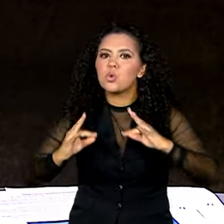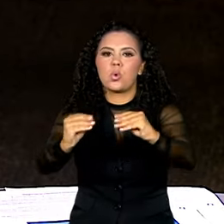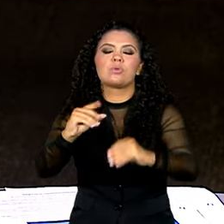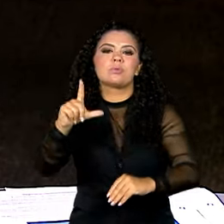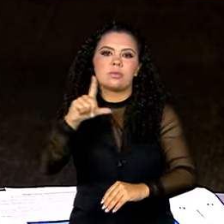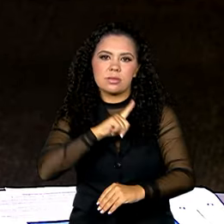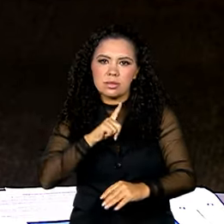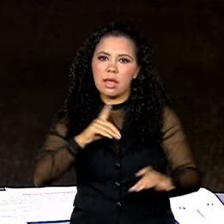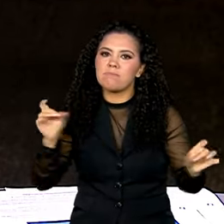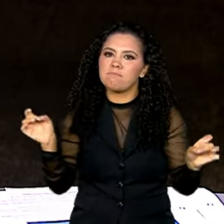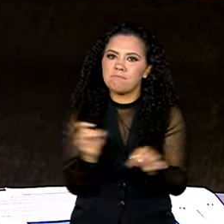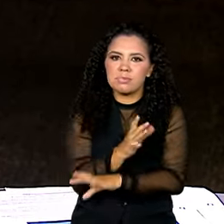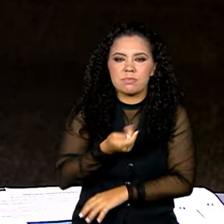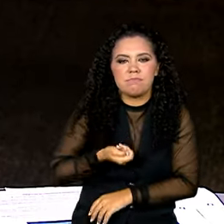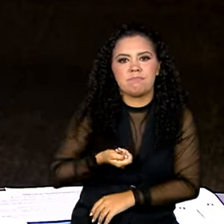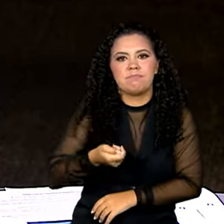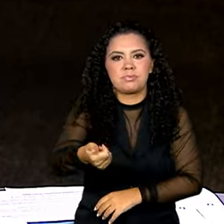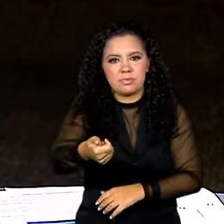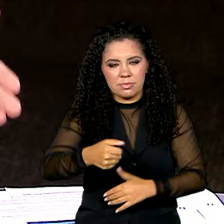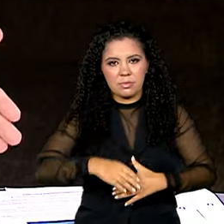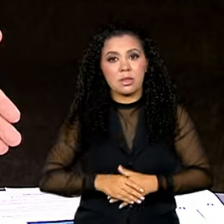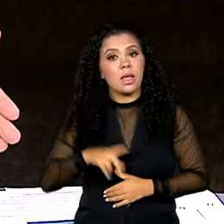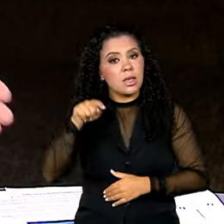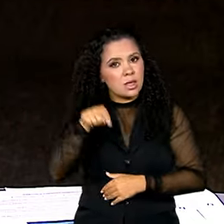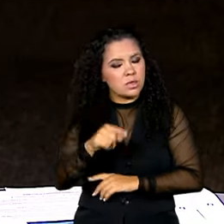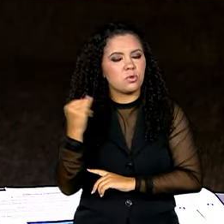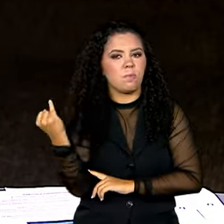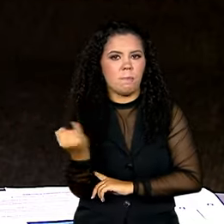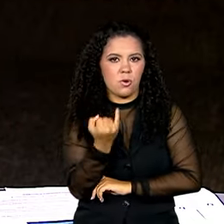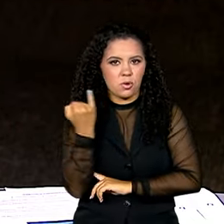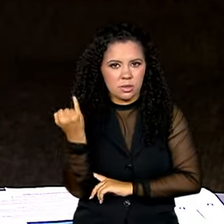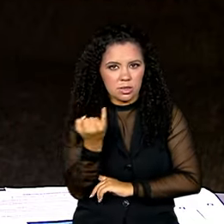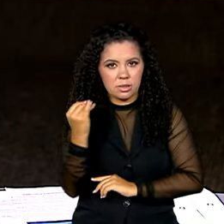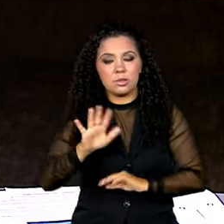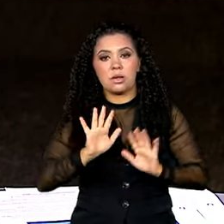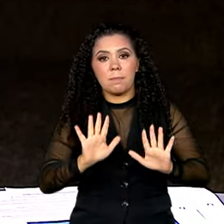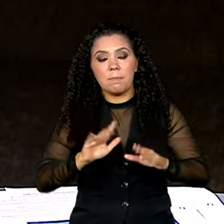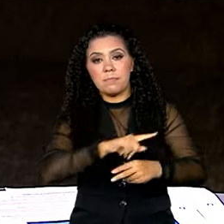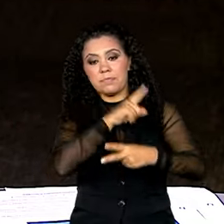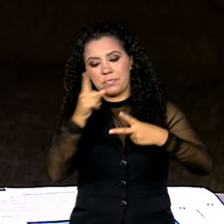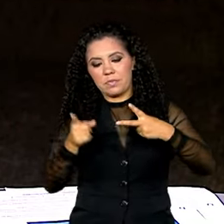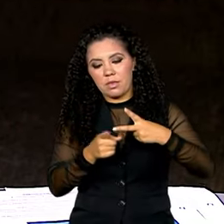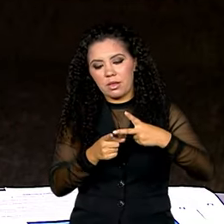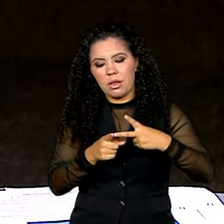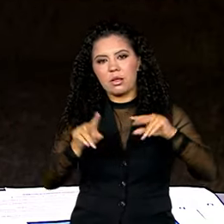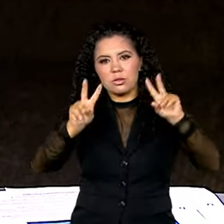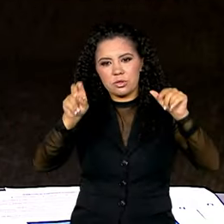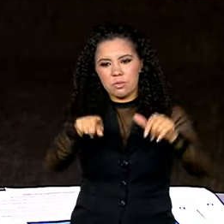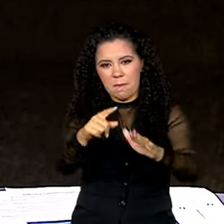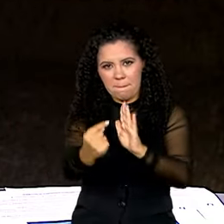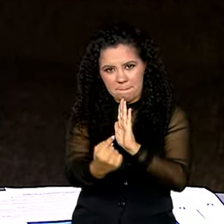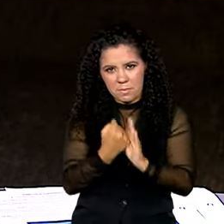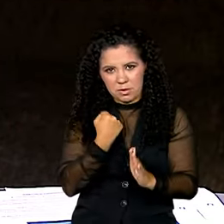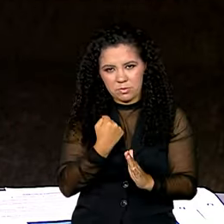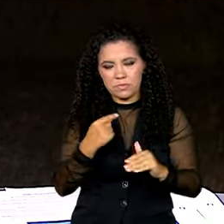deixará de receber esse auxílio. Então, essa é uma questão muito importante. Uma questão que diz respeito à sua pergunta é um